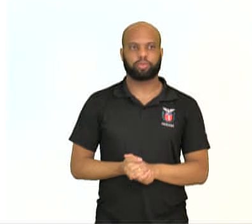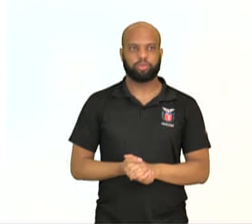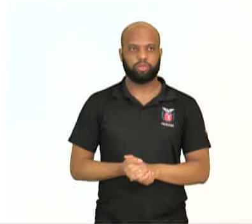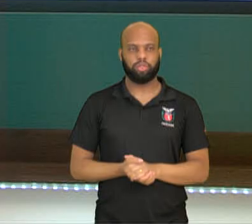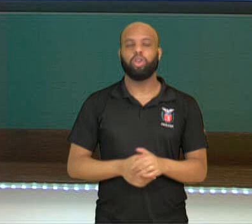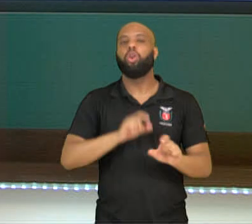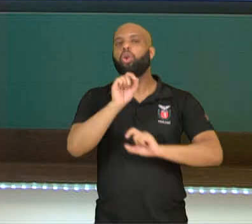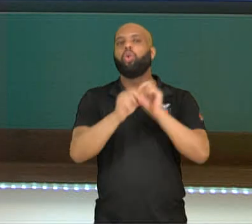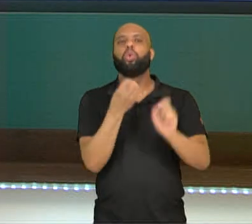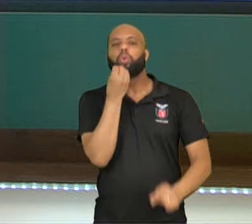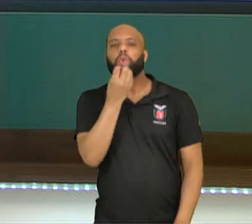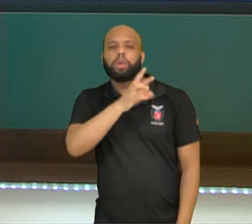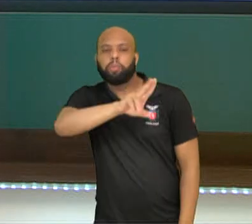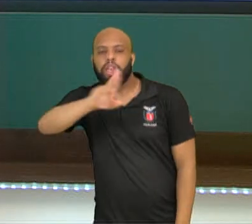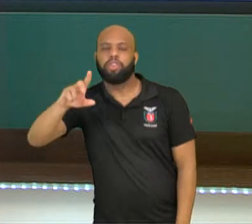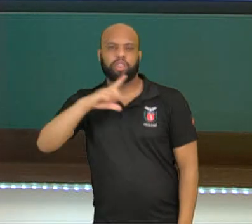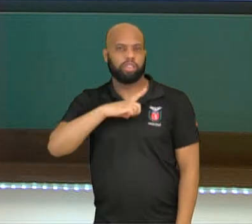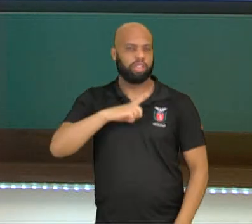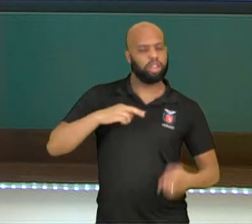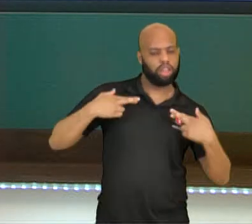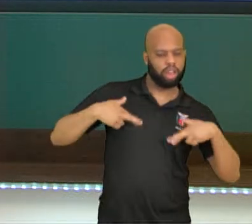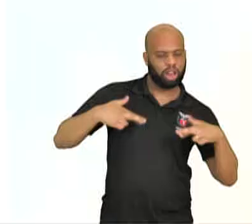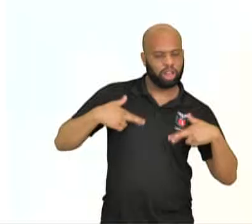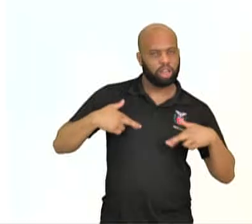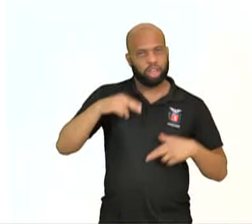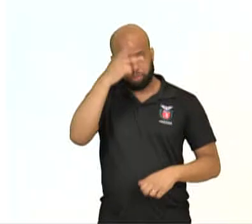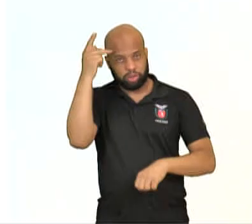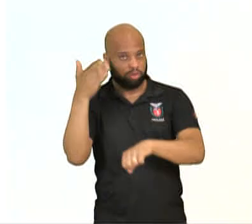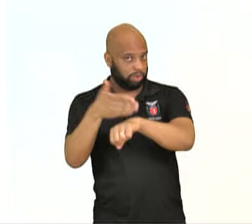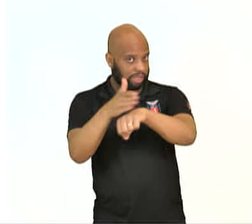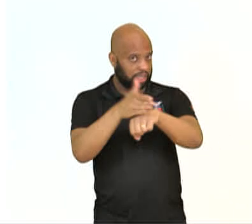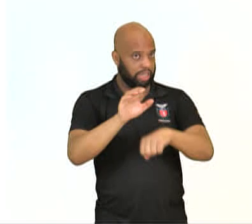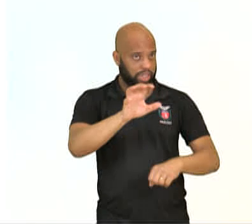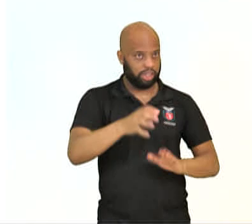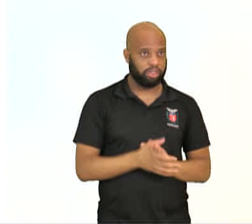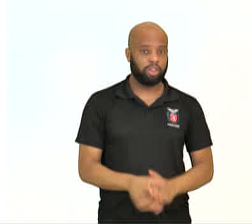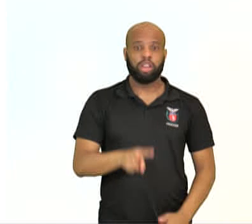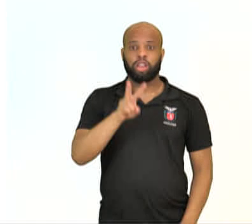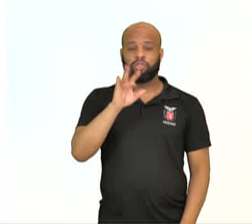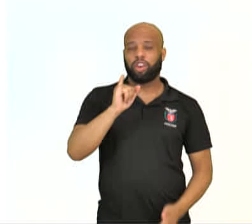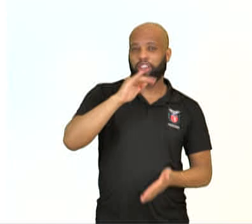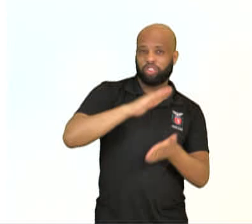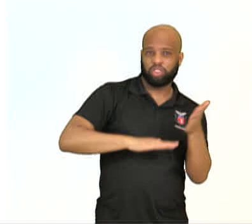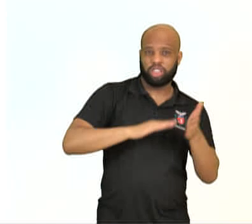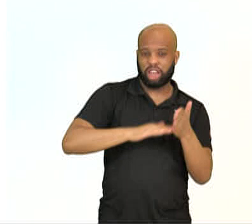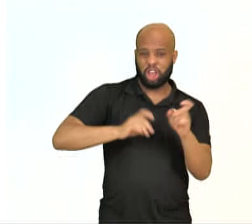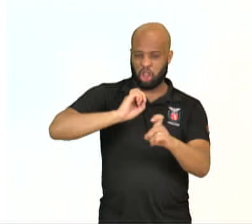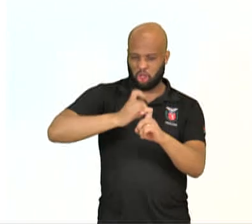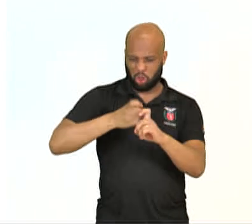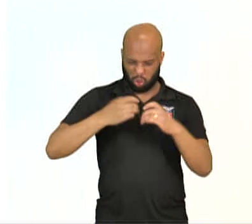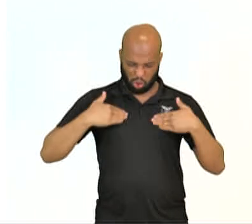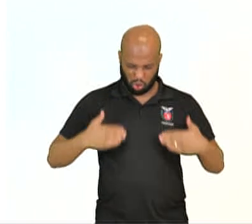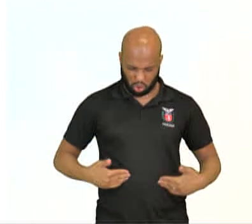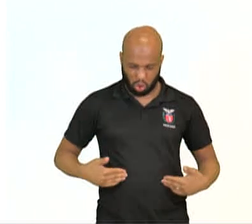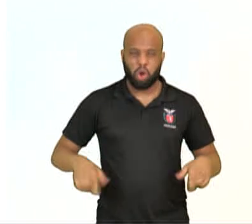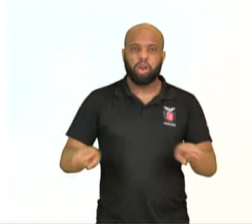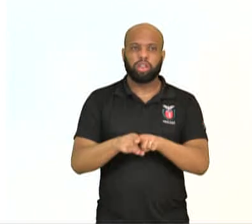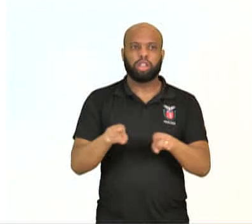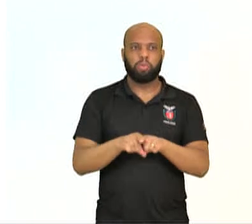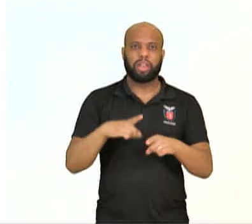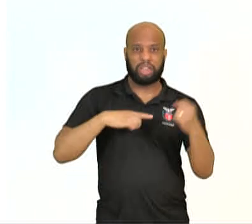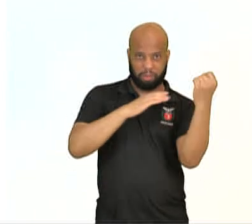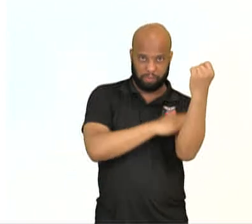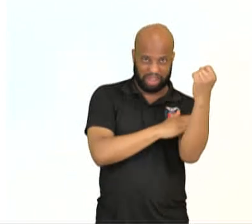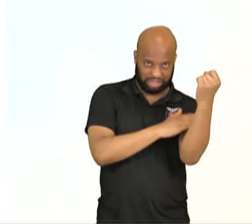E quais que são os benefícios do relaxamento para os seus praticantes? Alívio das tensões musculares, diminuição da pressão arterial e